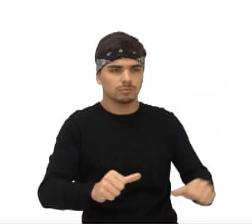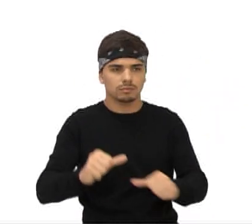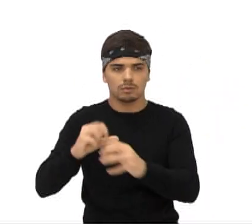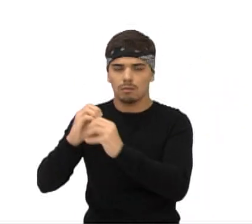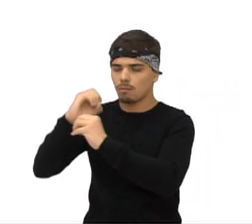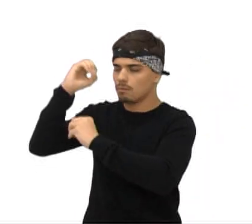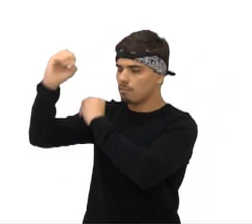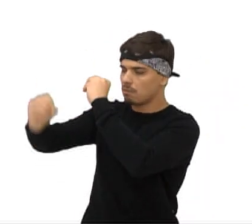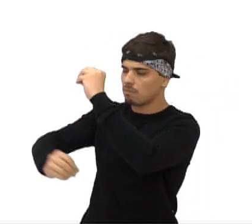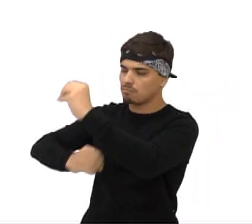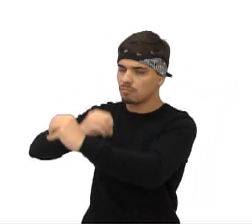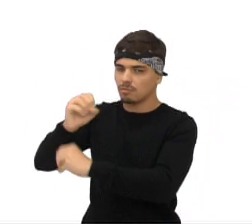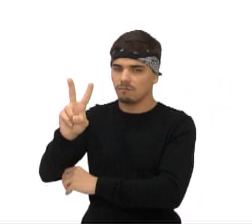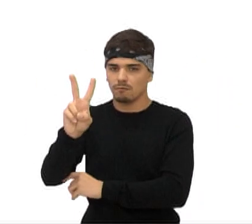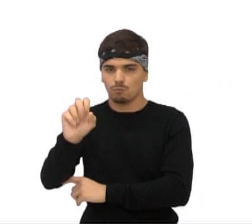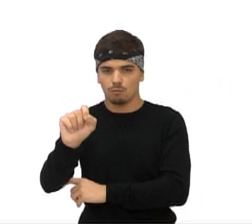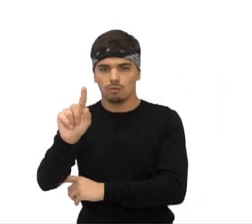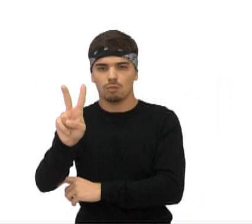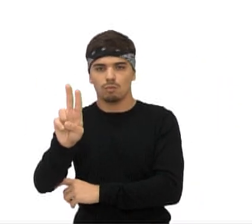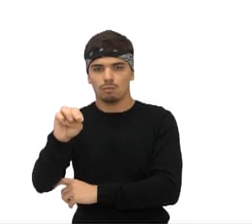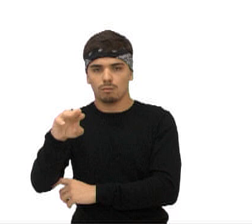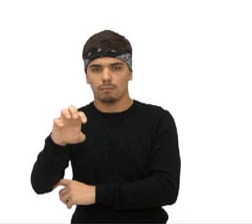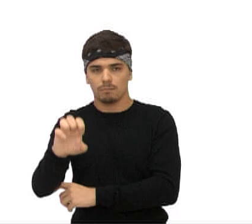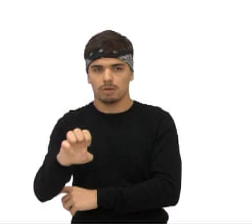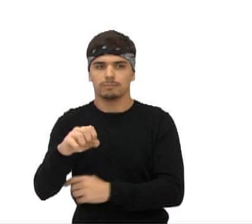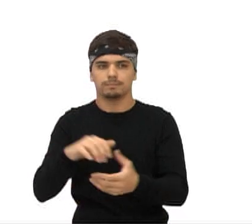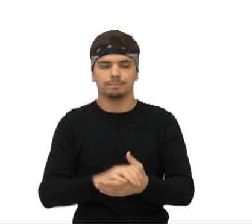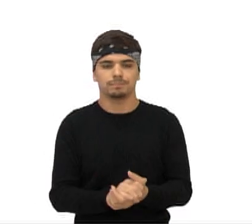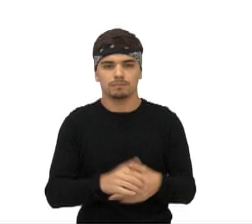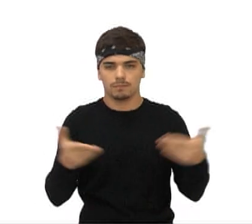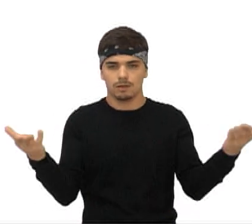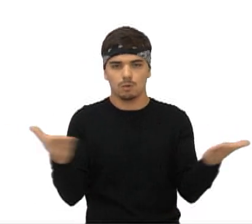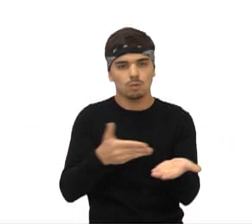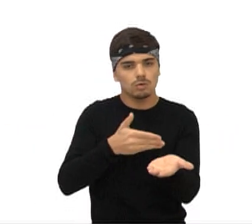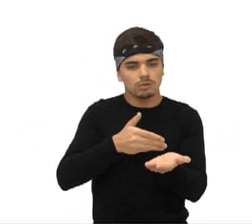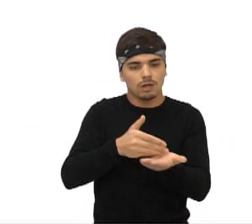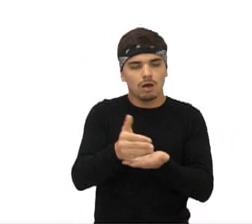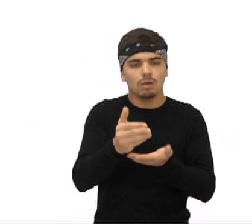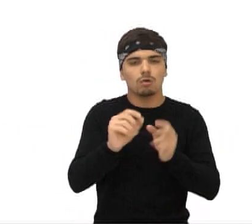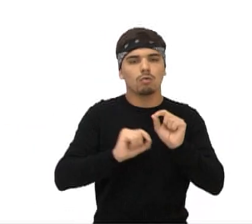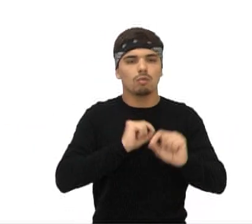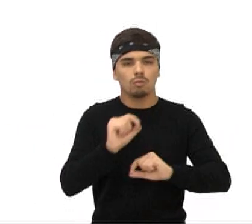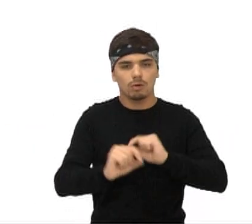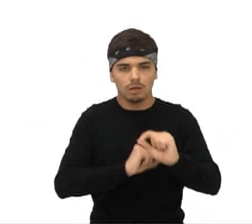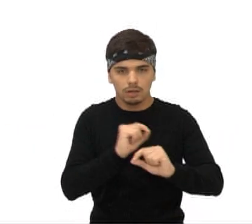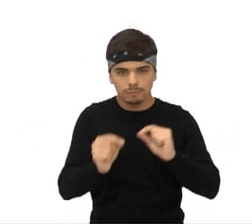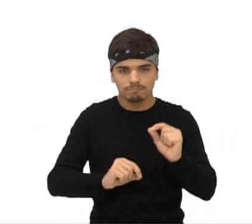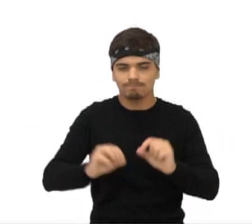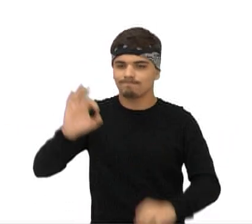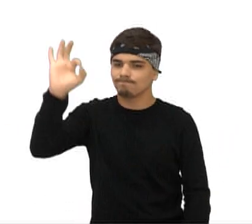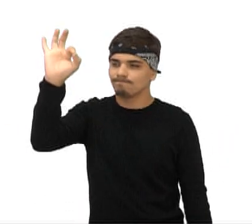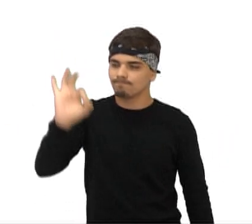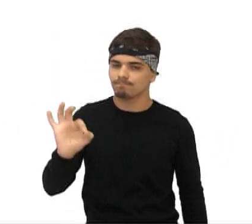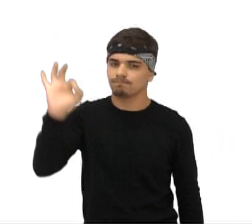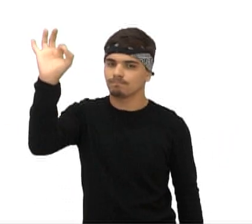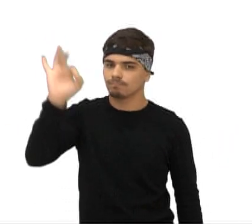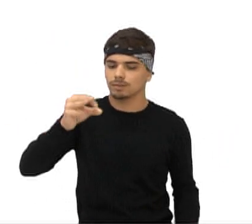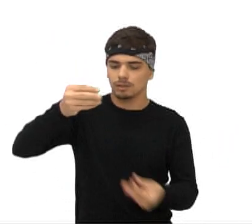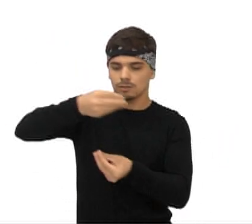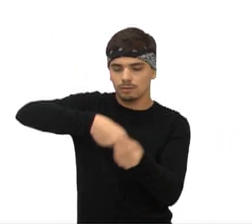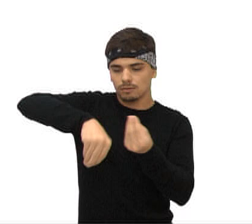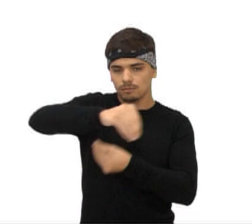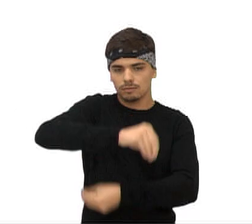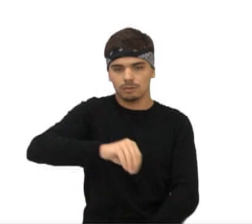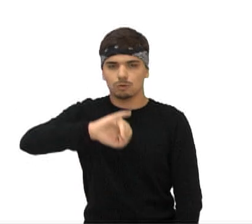como parte 3. E na aula de hoje, nós vamos começar com porcentagem envolvendo